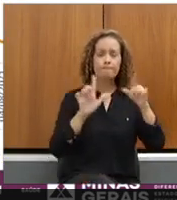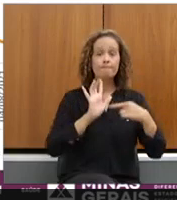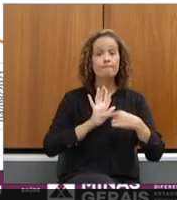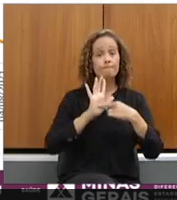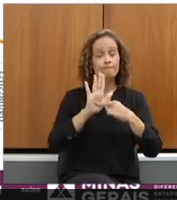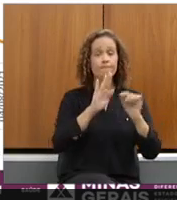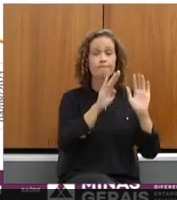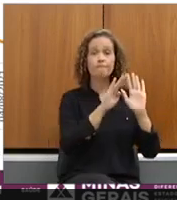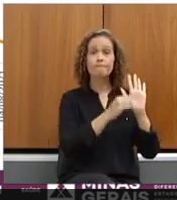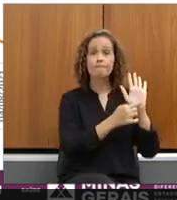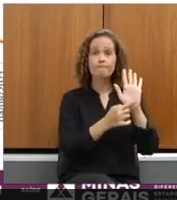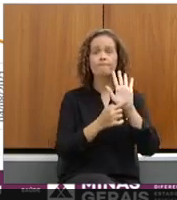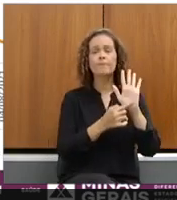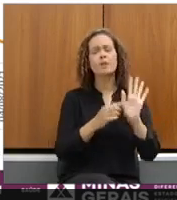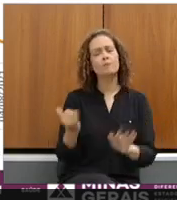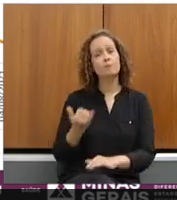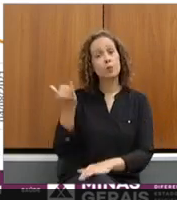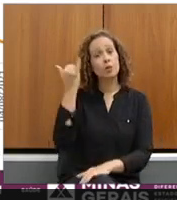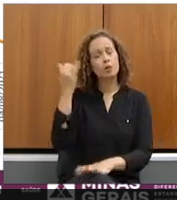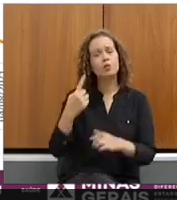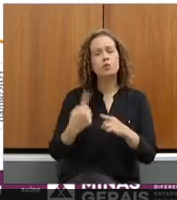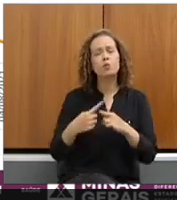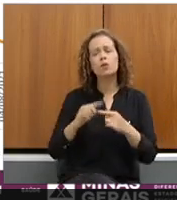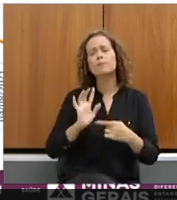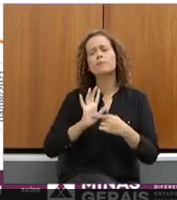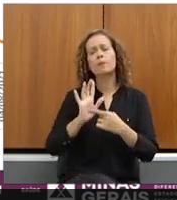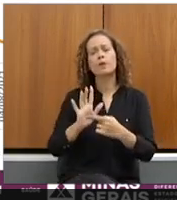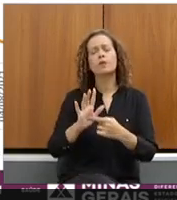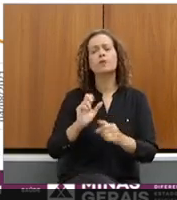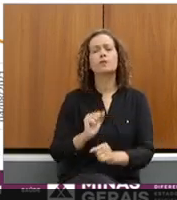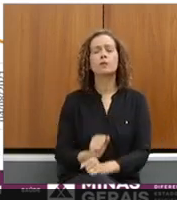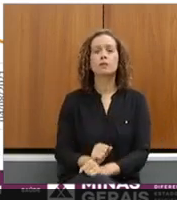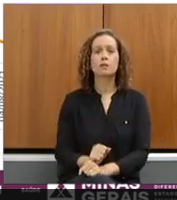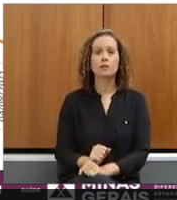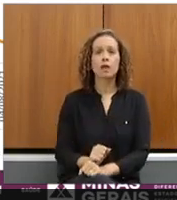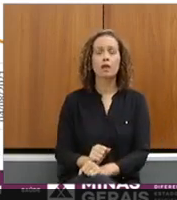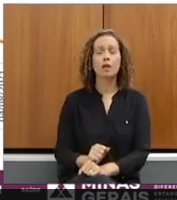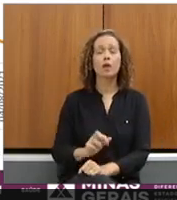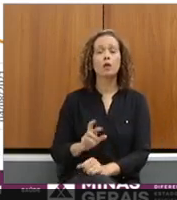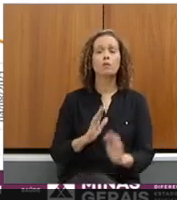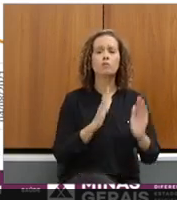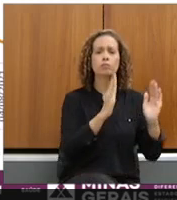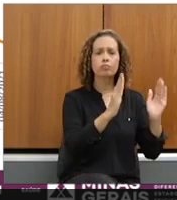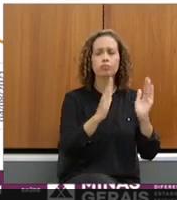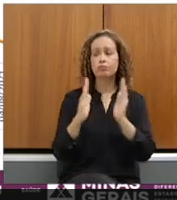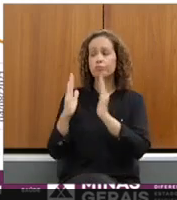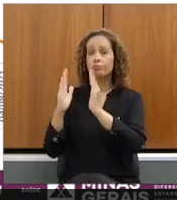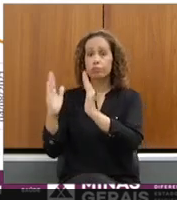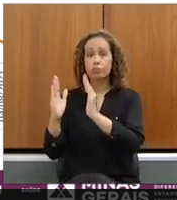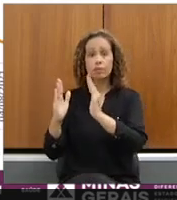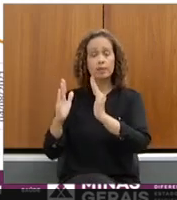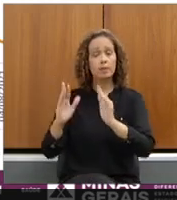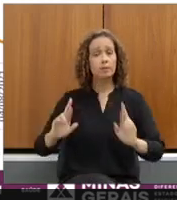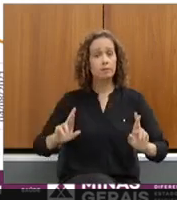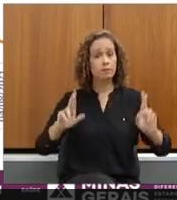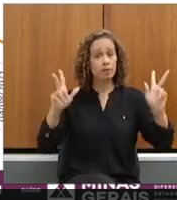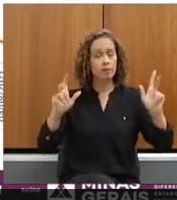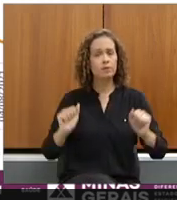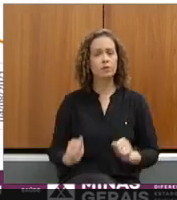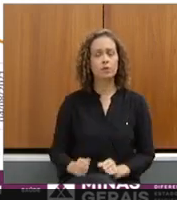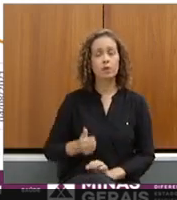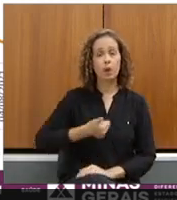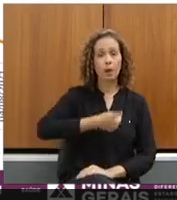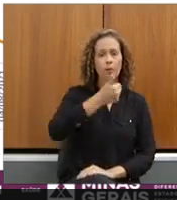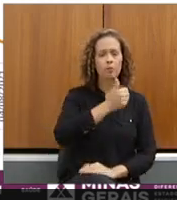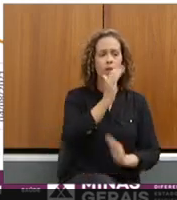importantes porque Elas mostram claramente a diferença dos dois momentos da epidemia Aquele momento que nós temos a primeira